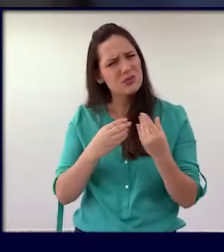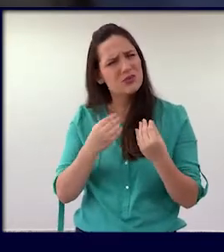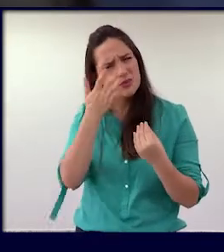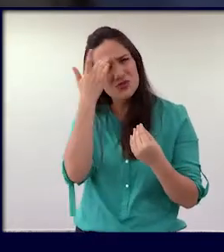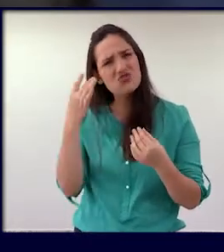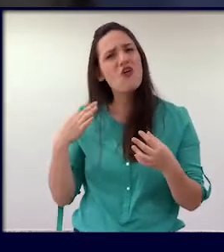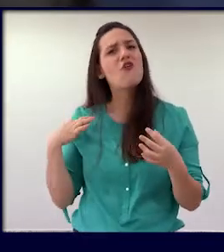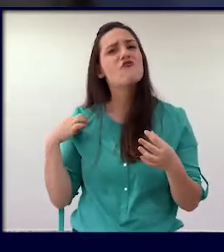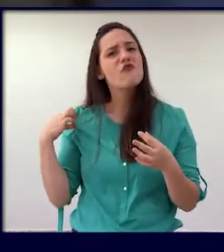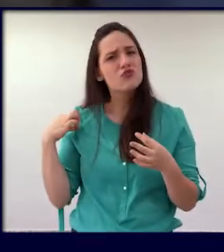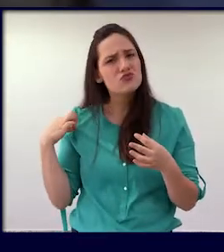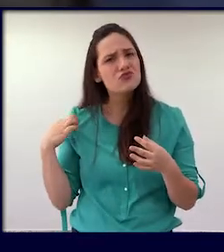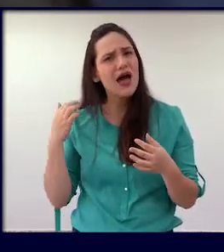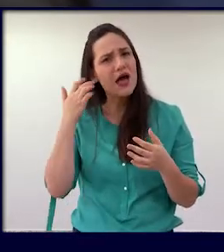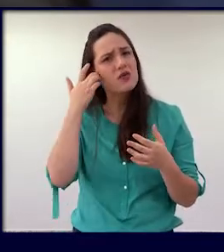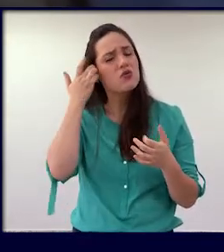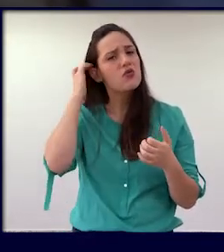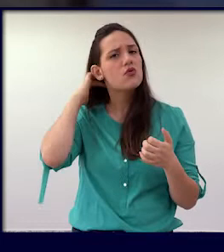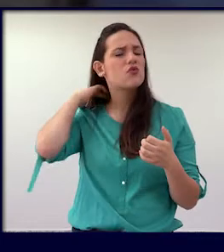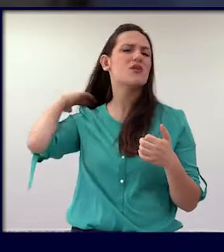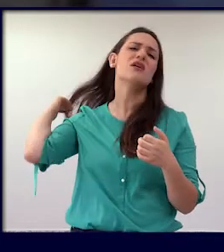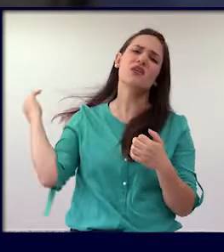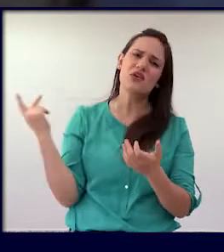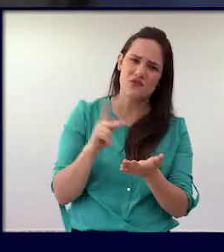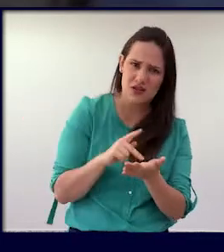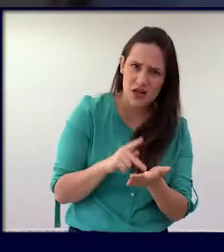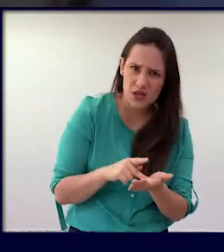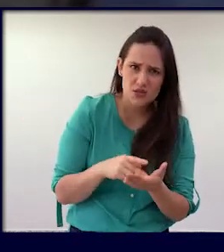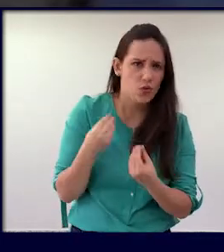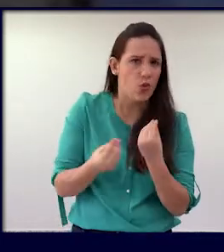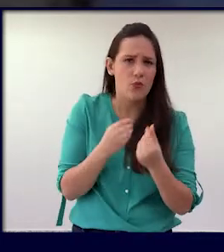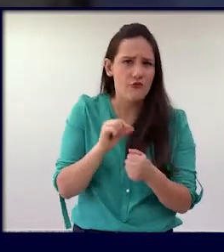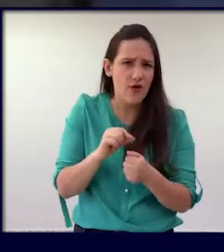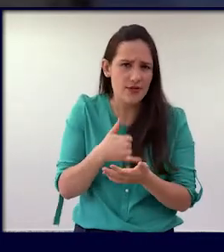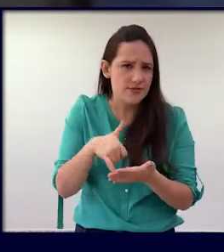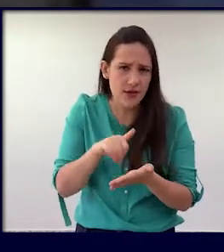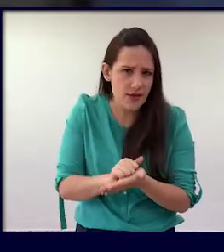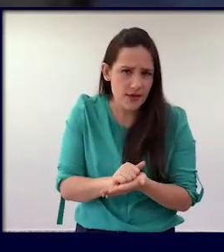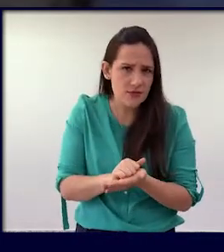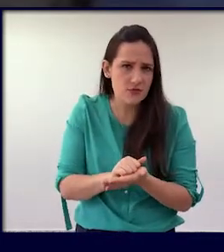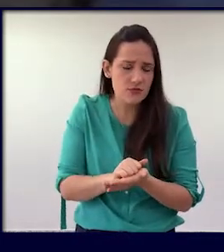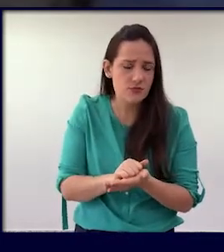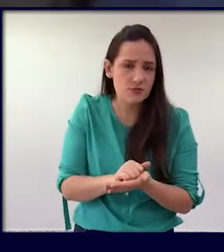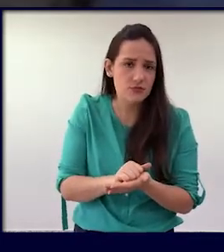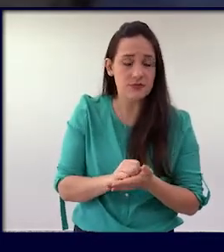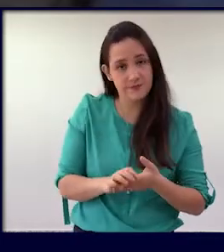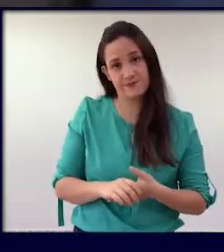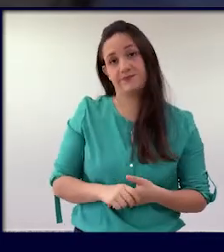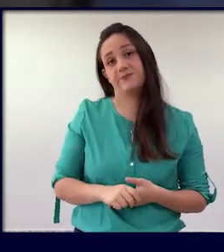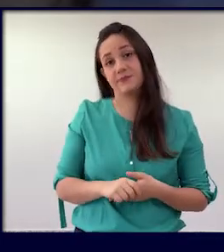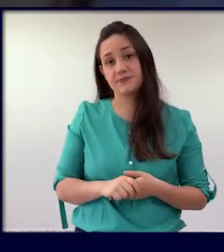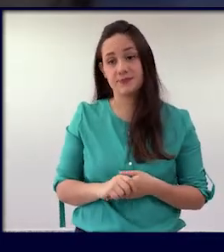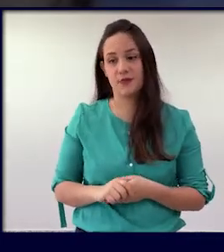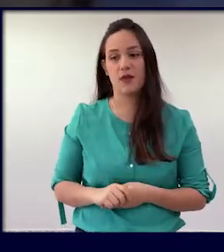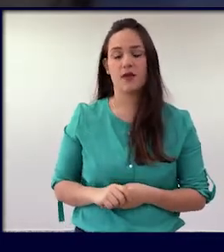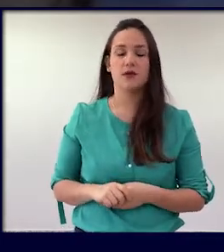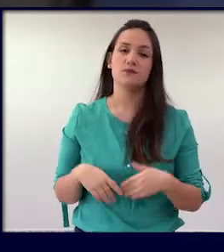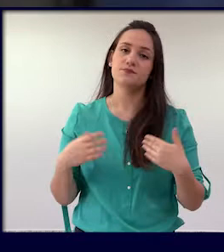que se voluntariam para serem mesários no dia das eleições. Como ocorre a forma de cadastro dessas pessoas?